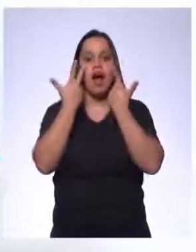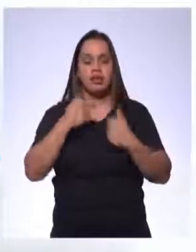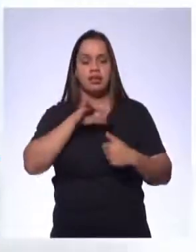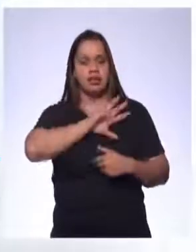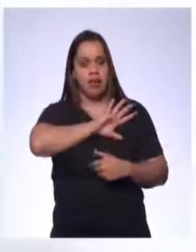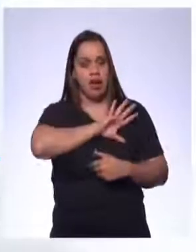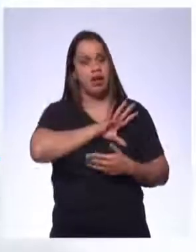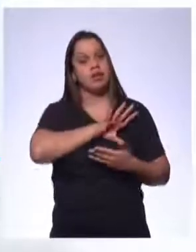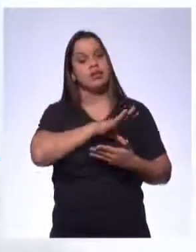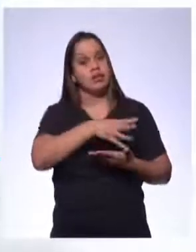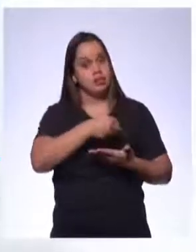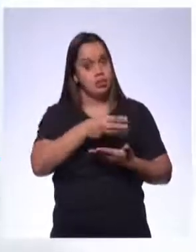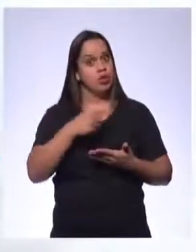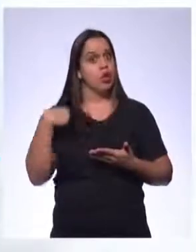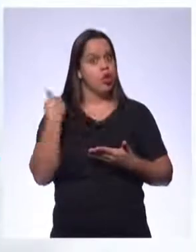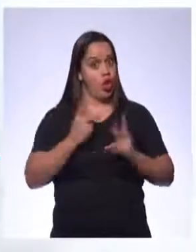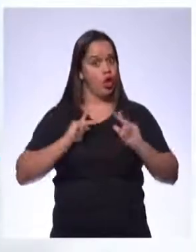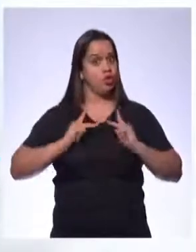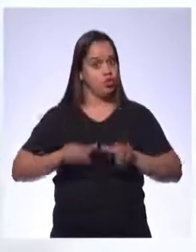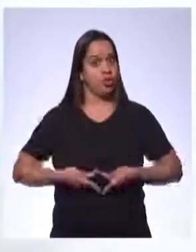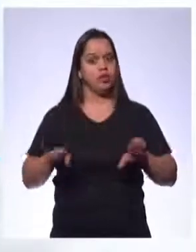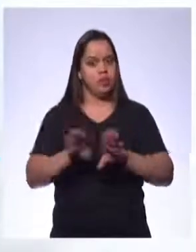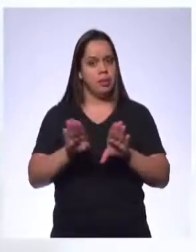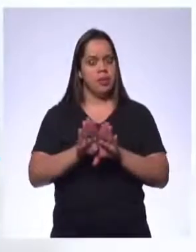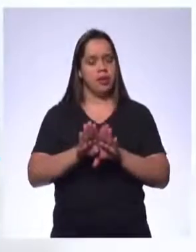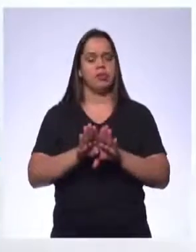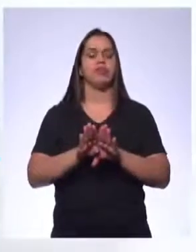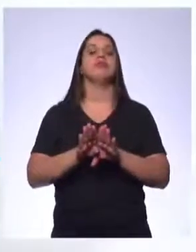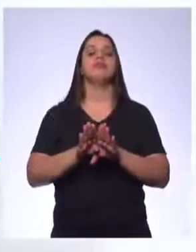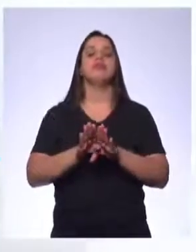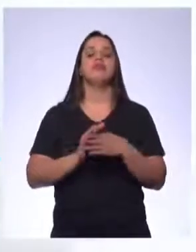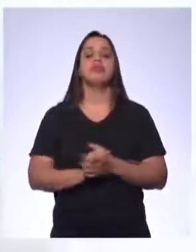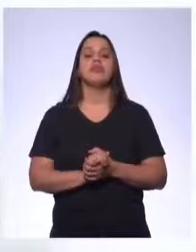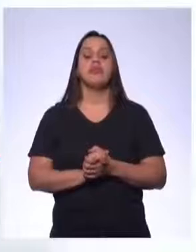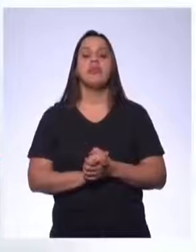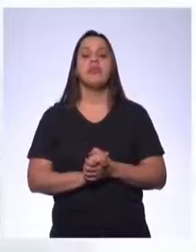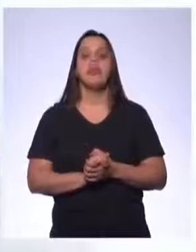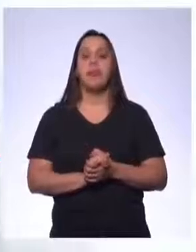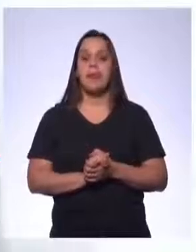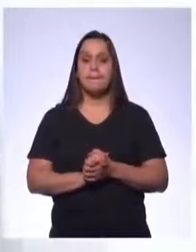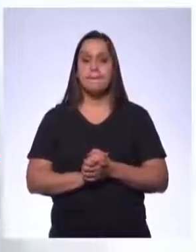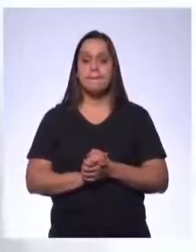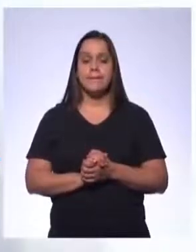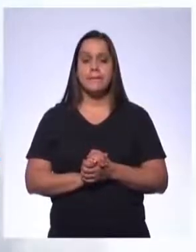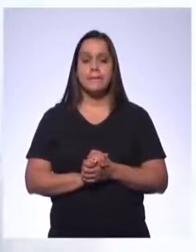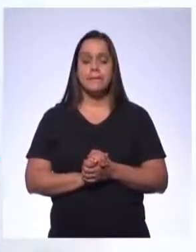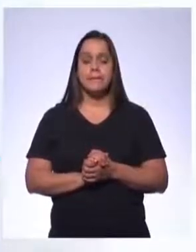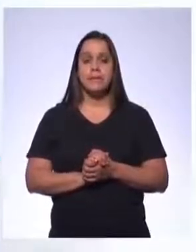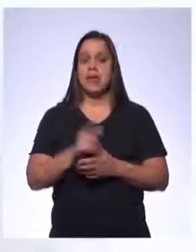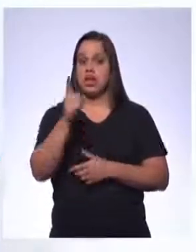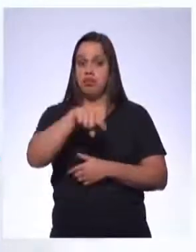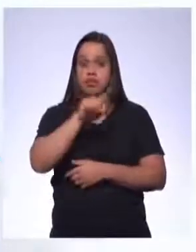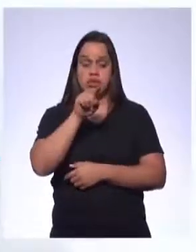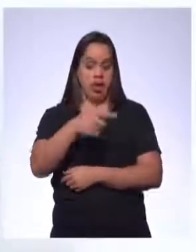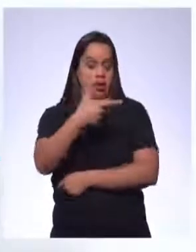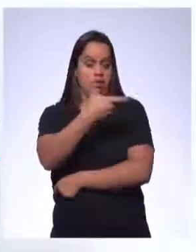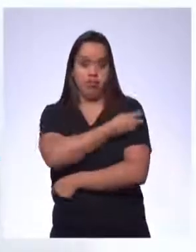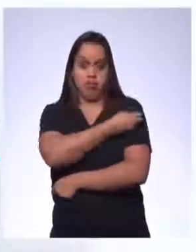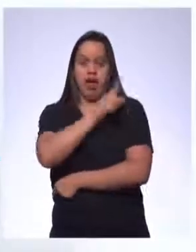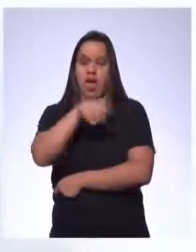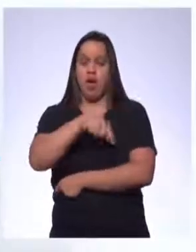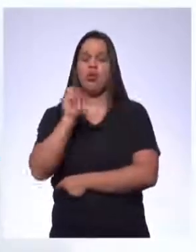suscetíveis à raiva, inclusive nós, seres humanos. Tudo bem? E Você tomar a vacina é para você